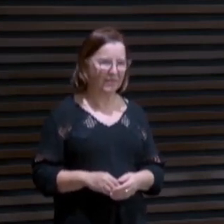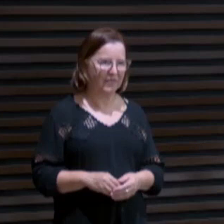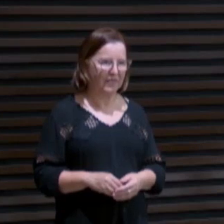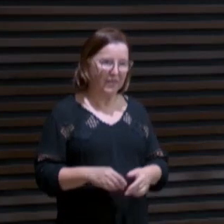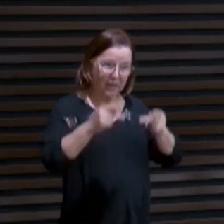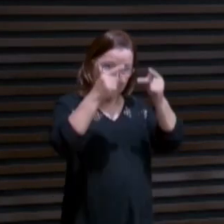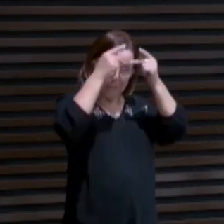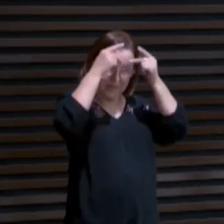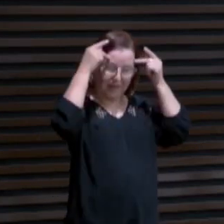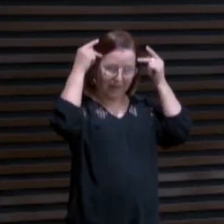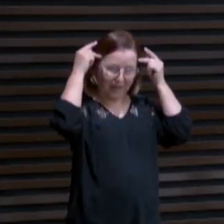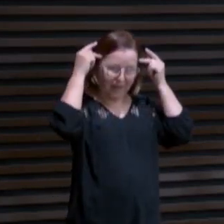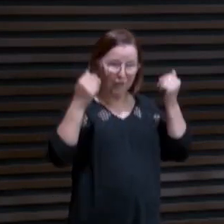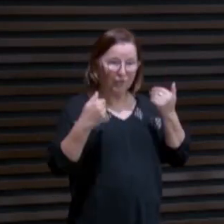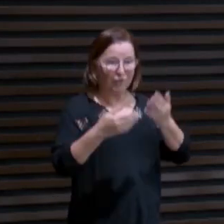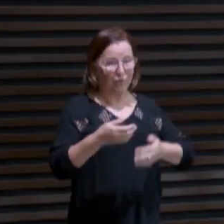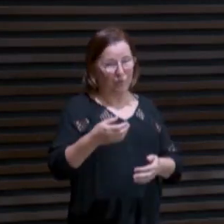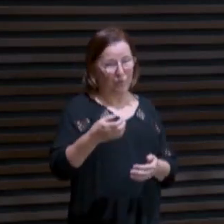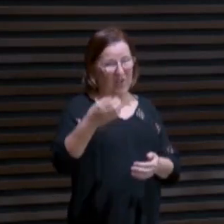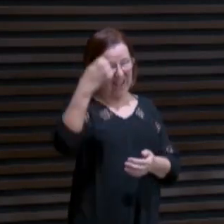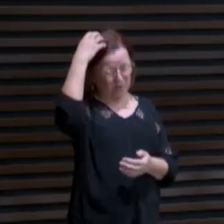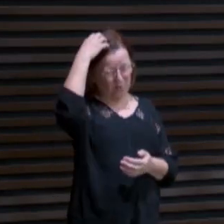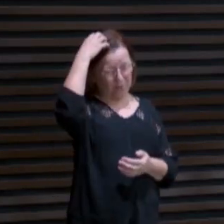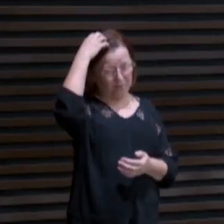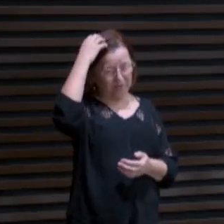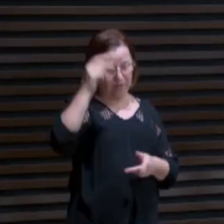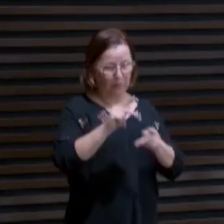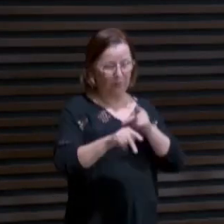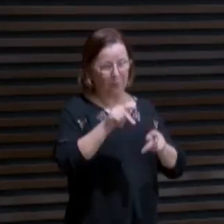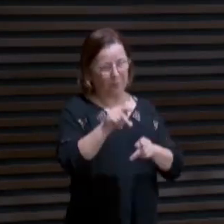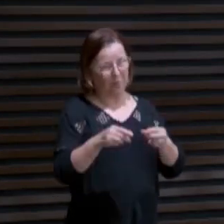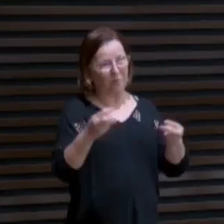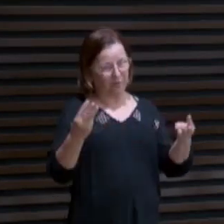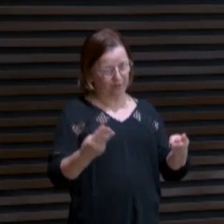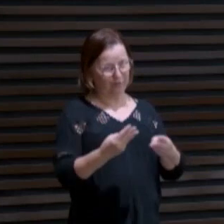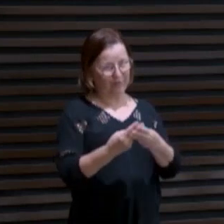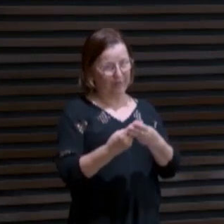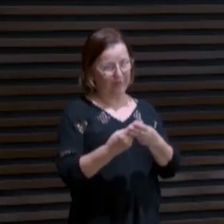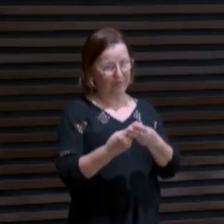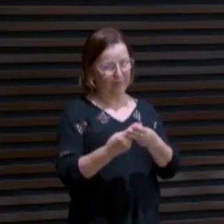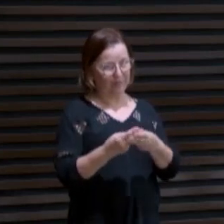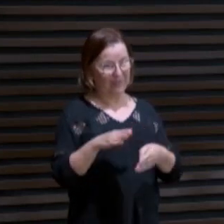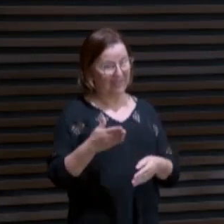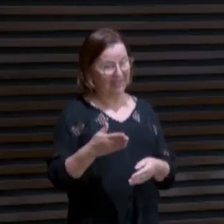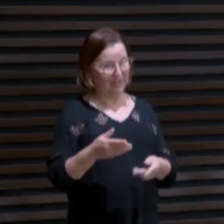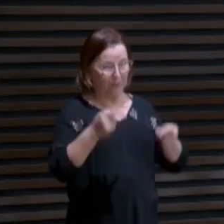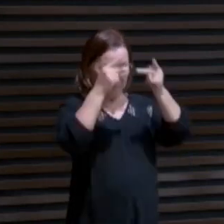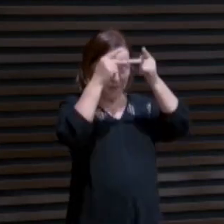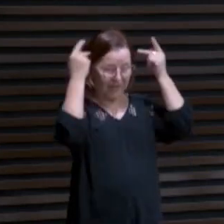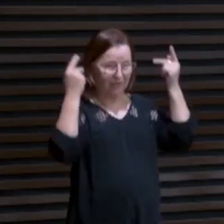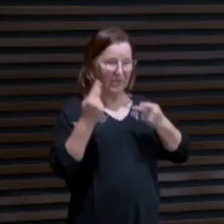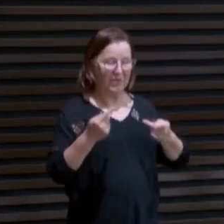por prendê-lo e condenar Jesus, e ele faz um deboche. Ele faz duas vezes, eis aqui